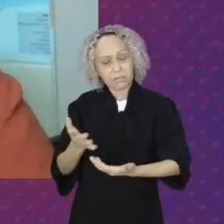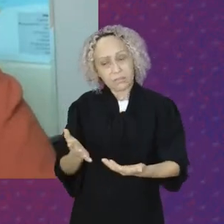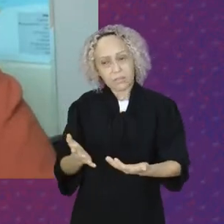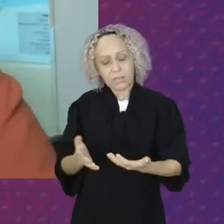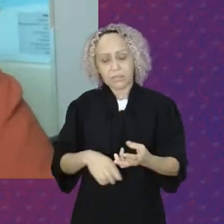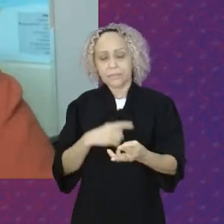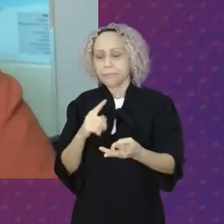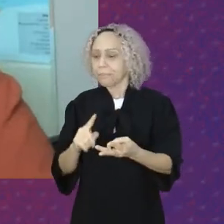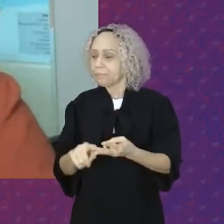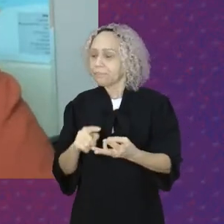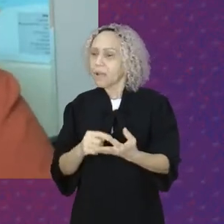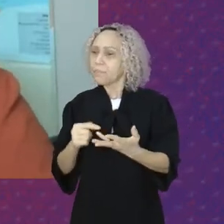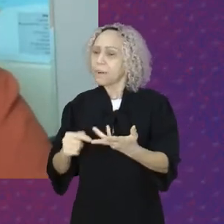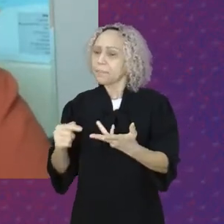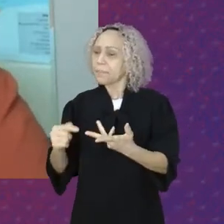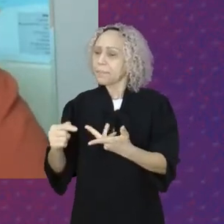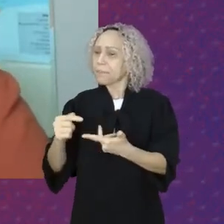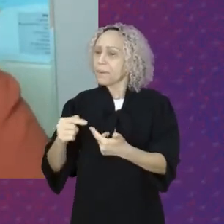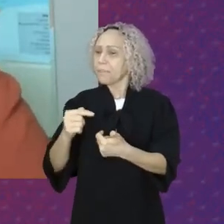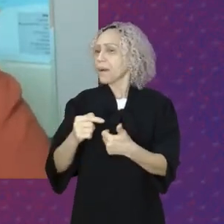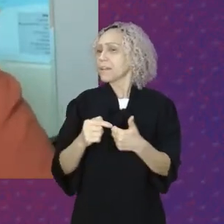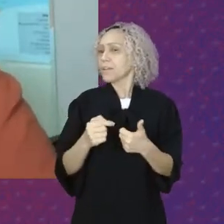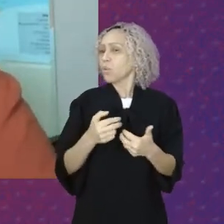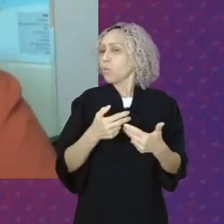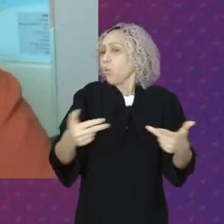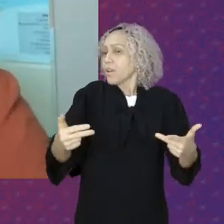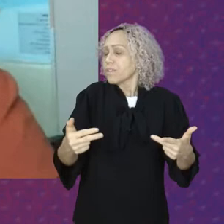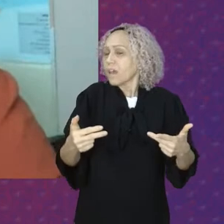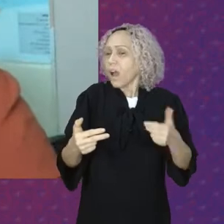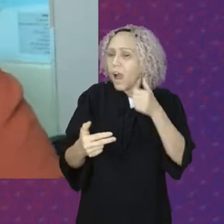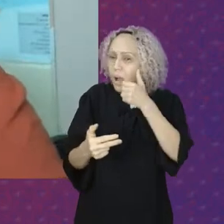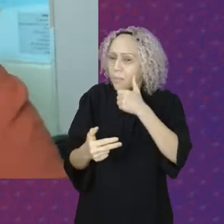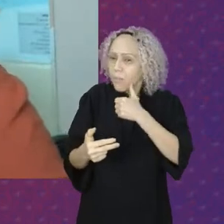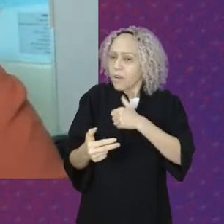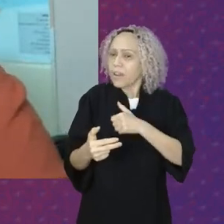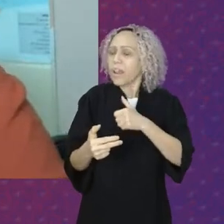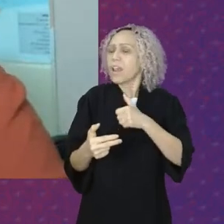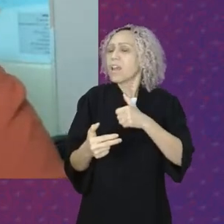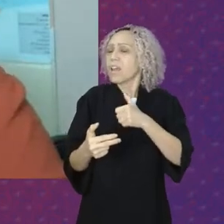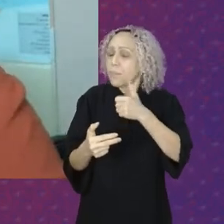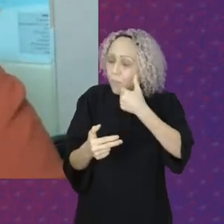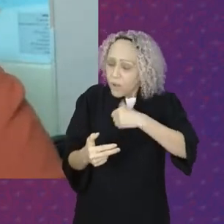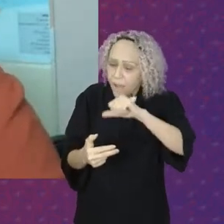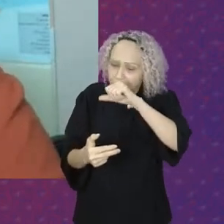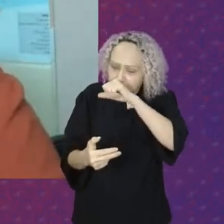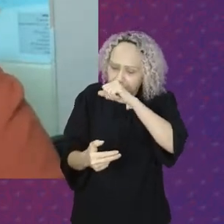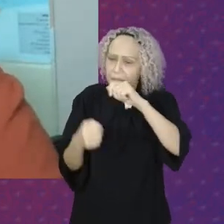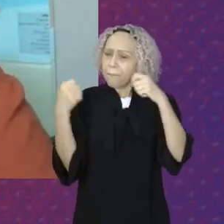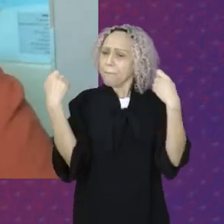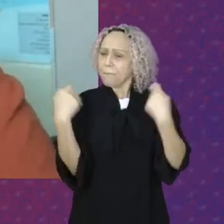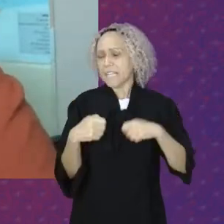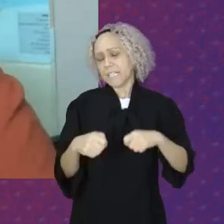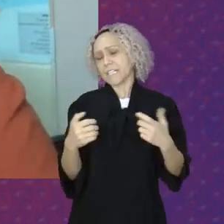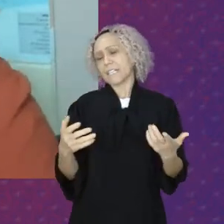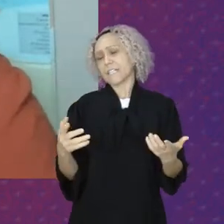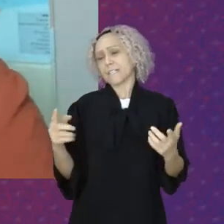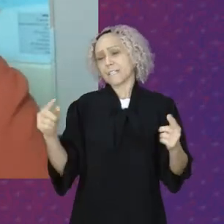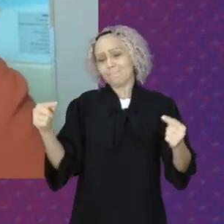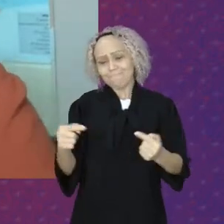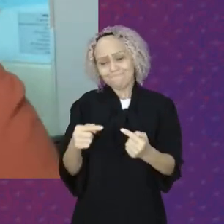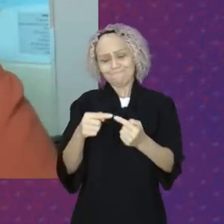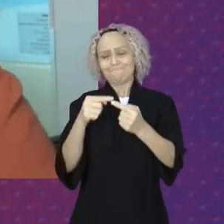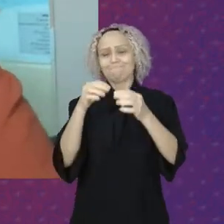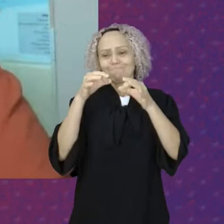ponta, acaba não executando, porque não é a prioridade. Sabe por quê? Porque essas mães, elas também nem